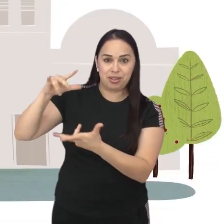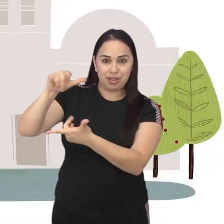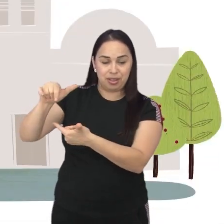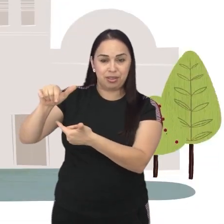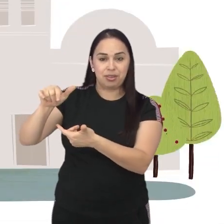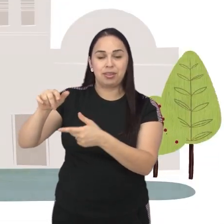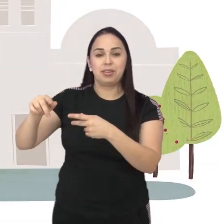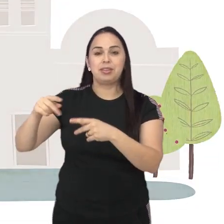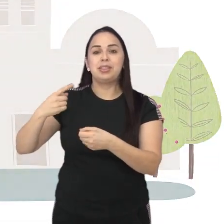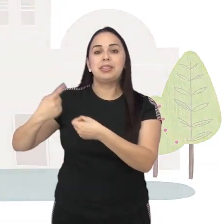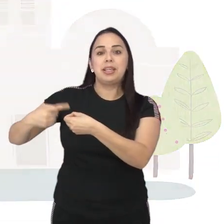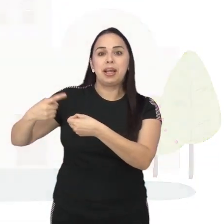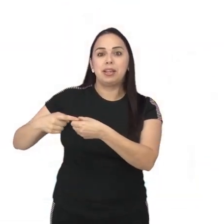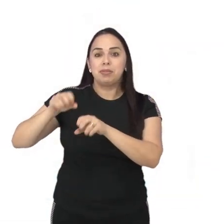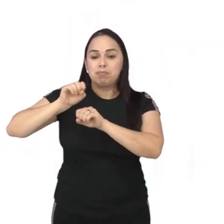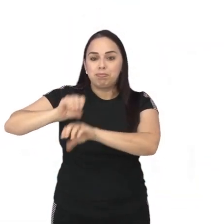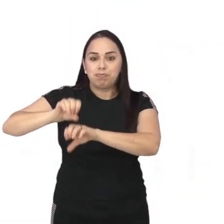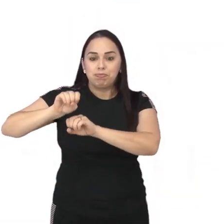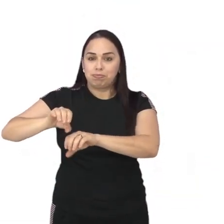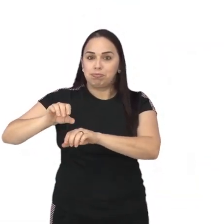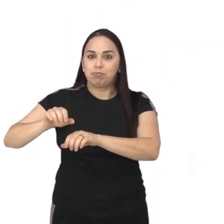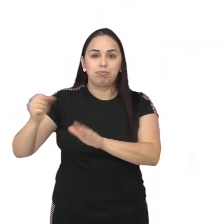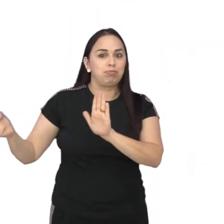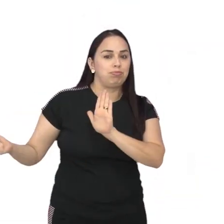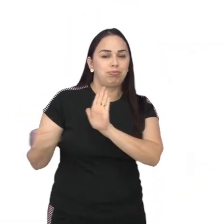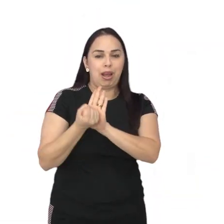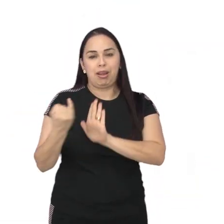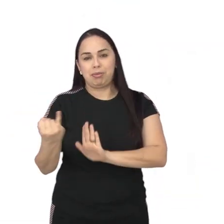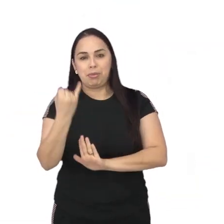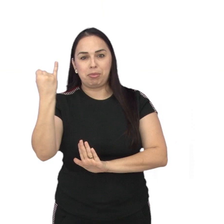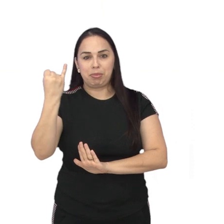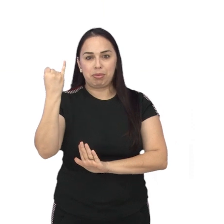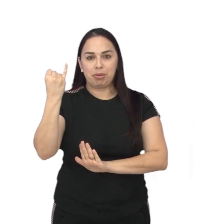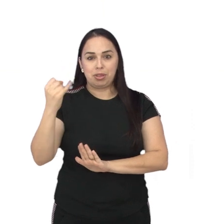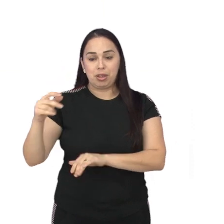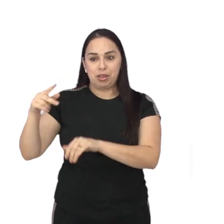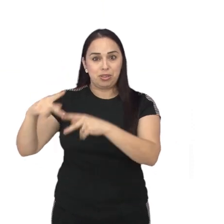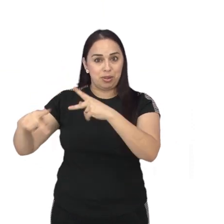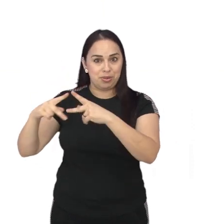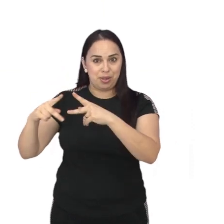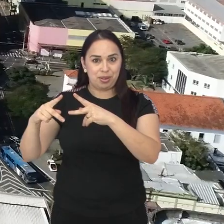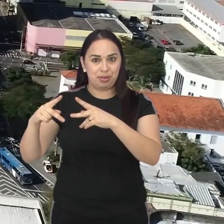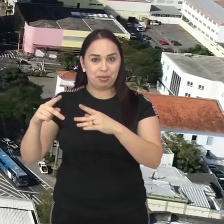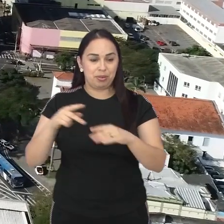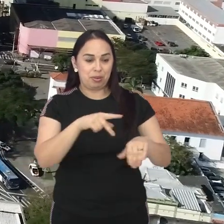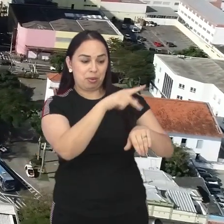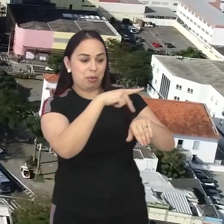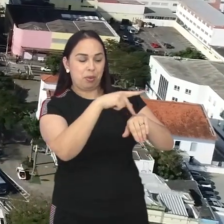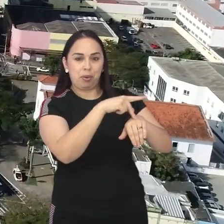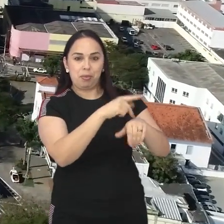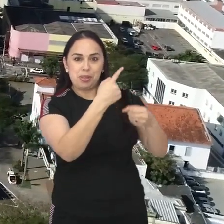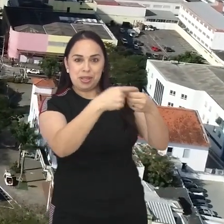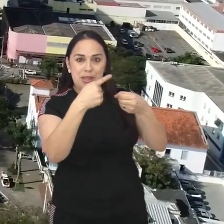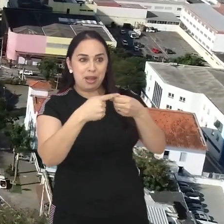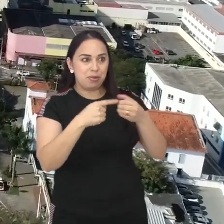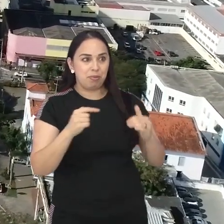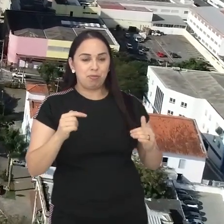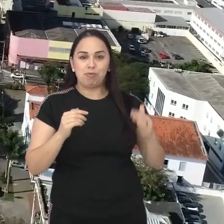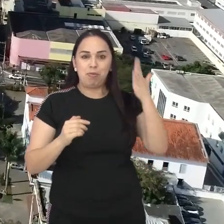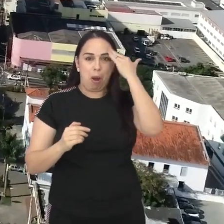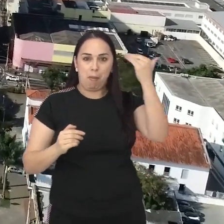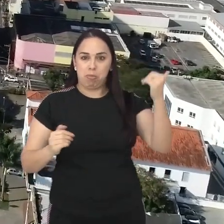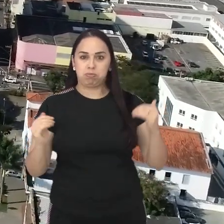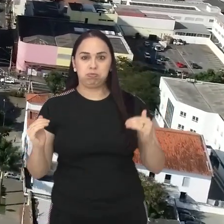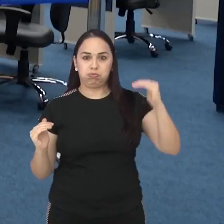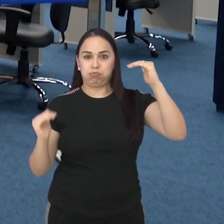Internacional de Cidades Educadoras, um marco importante que coloca o ensino joseense no mesmo grupo que outras grandes